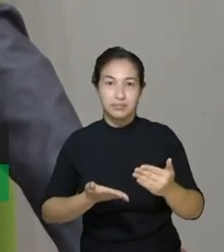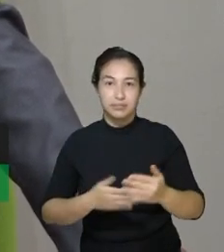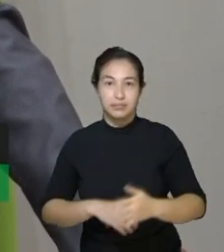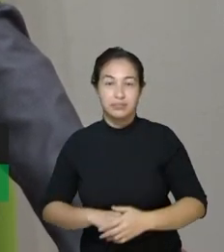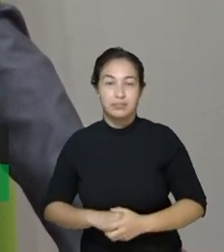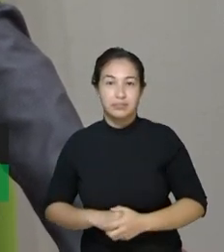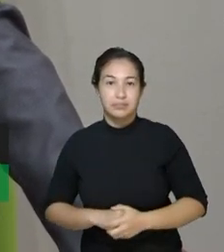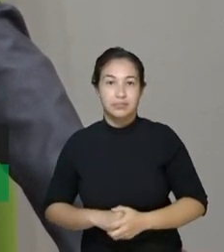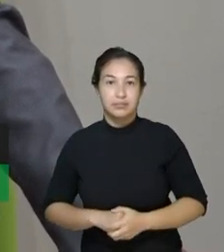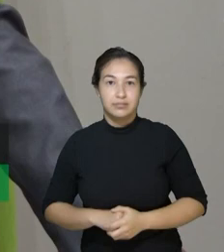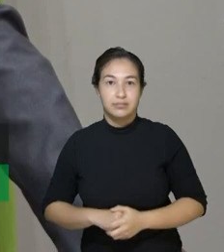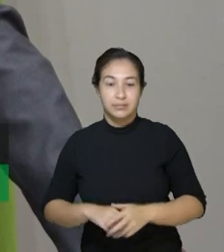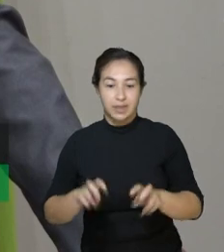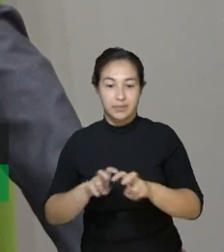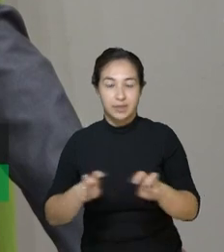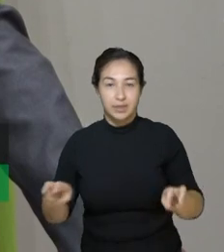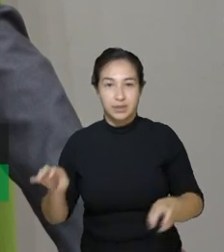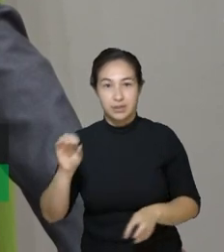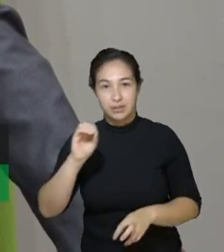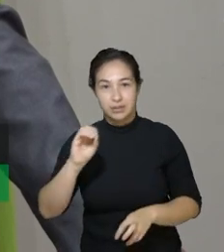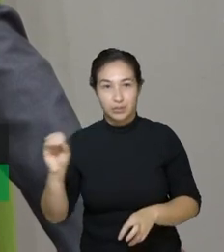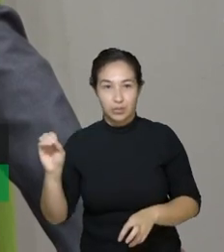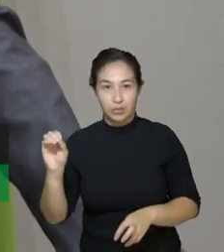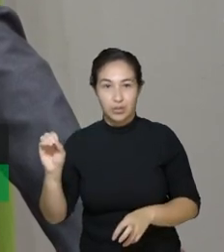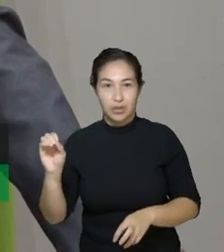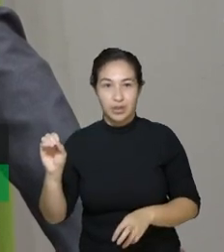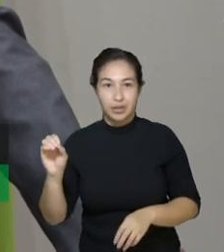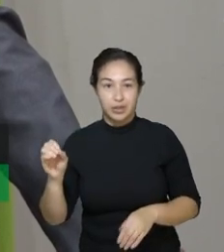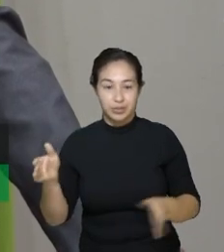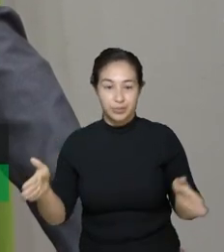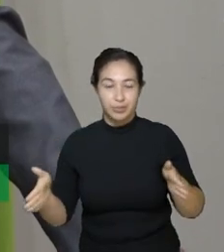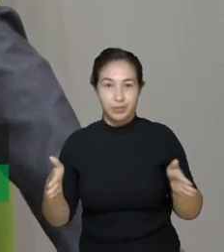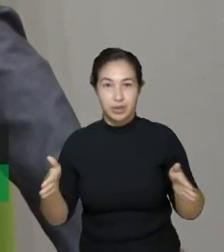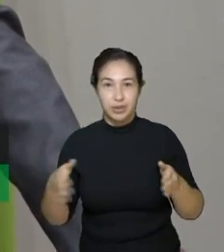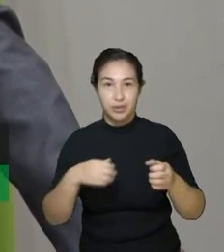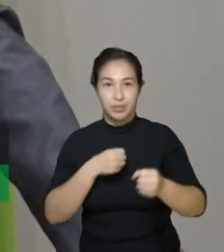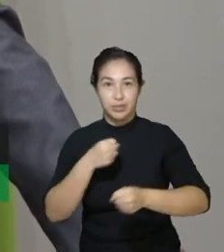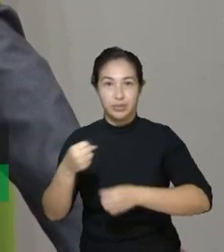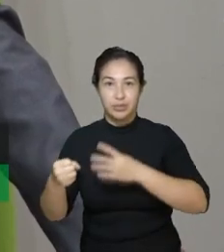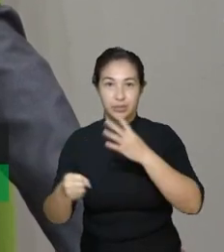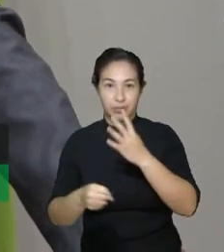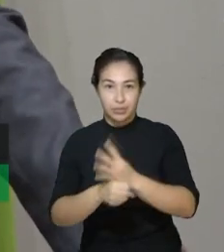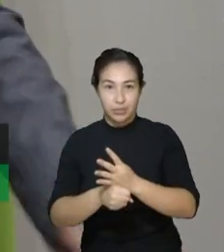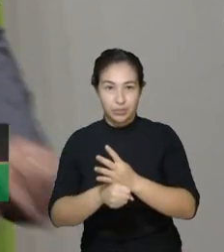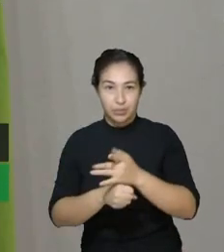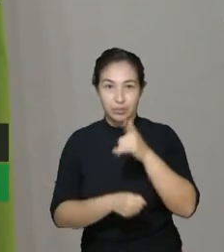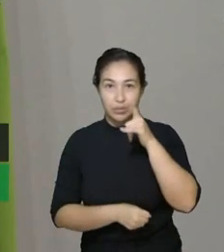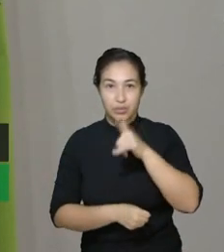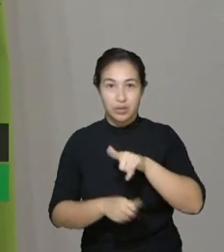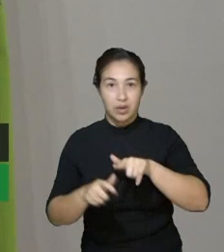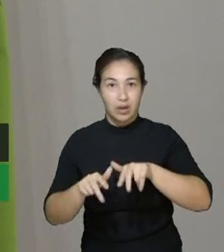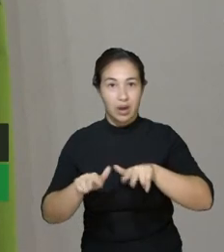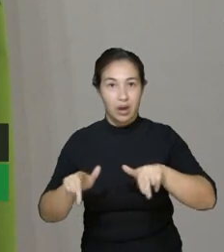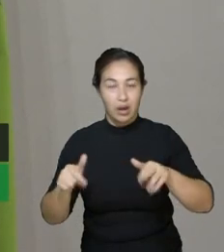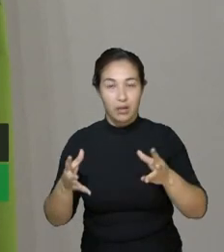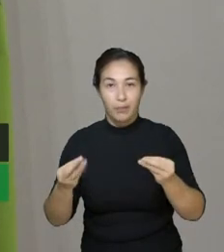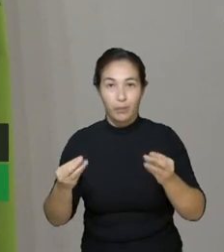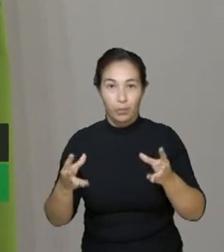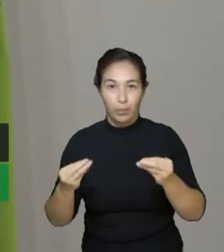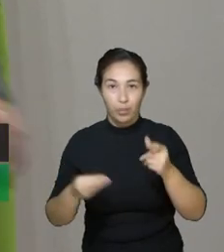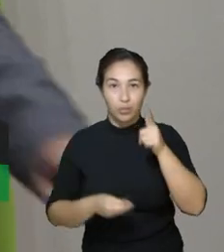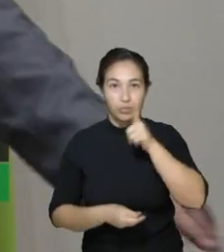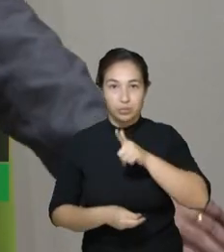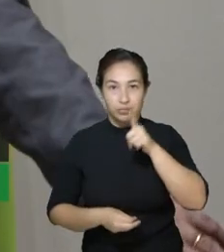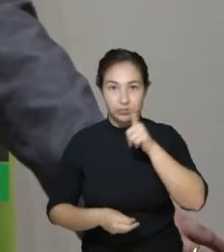a bancada do Oeste neste mandato, nesses 4 anos, foram muitas conquistas.